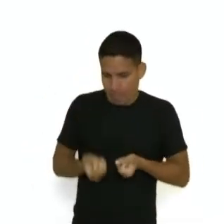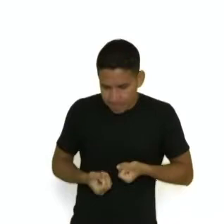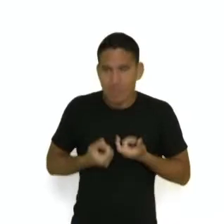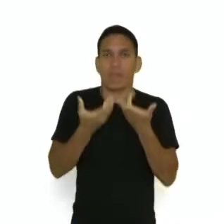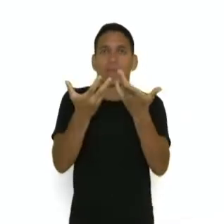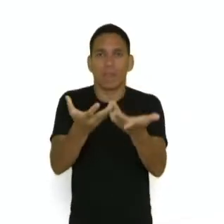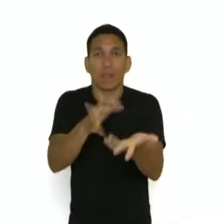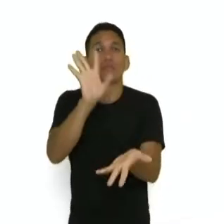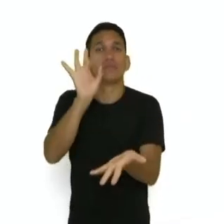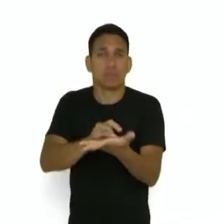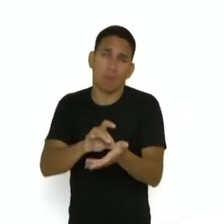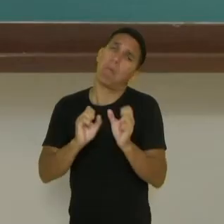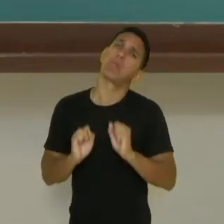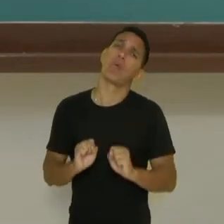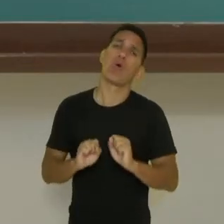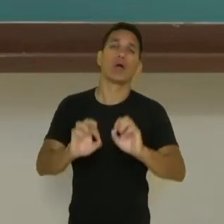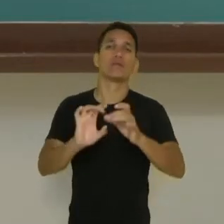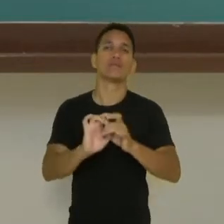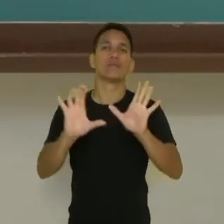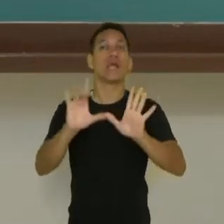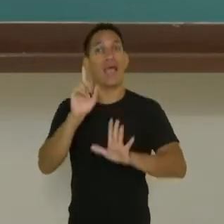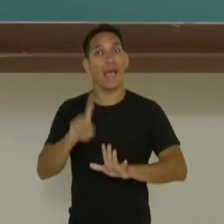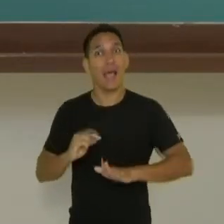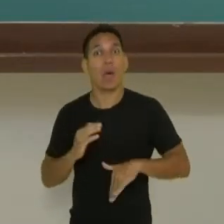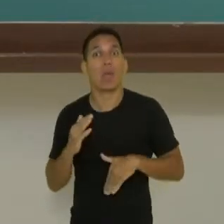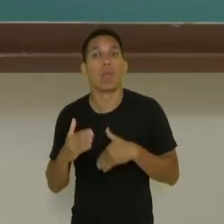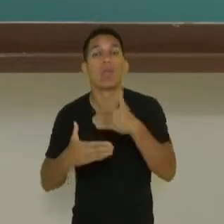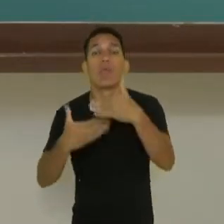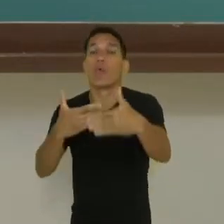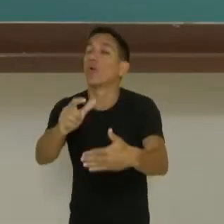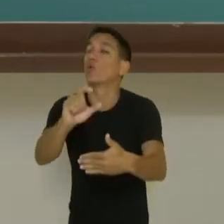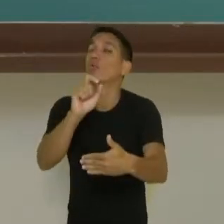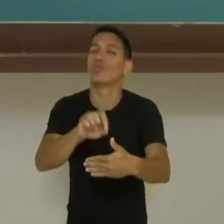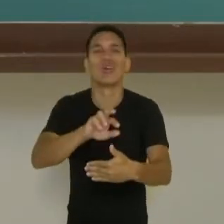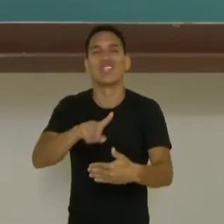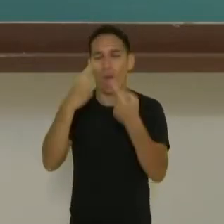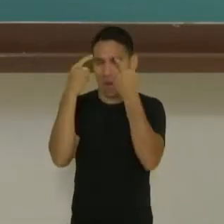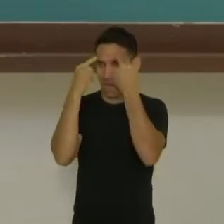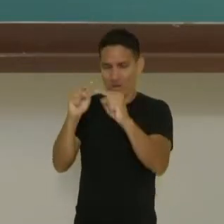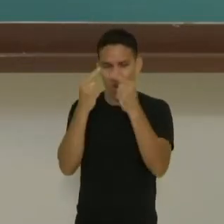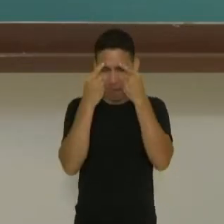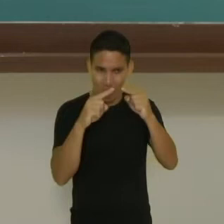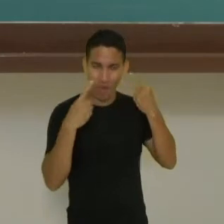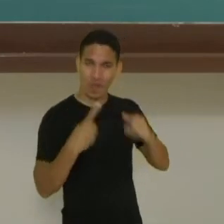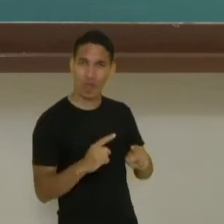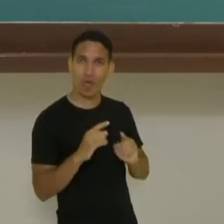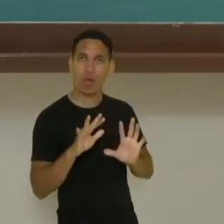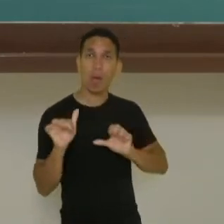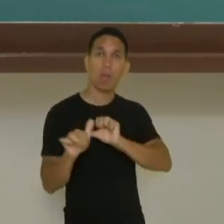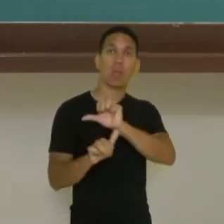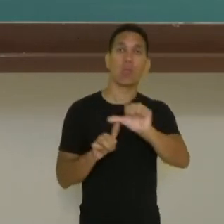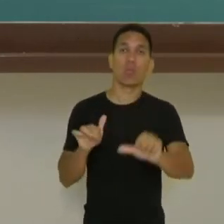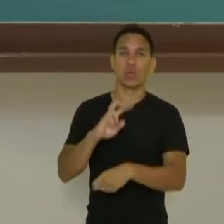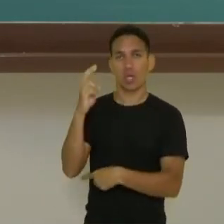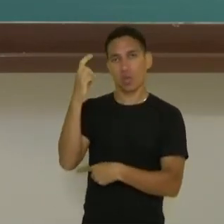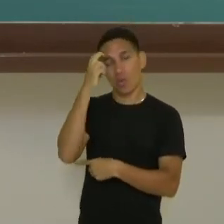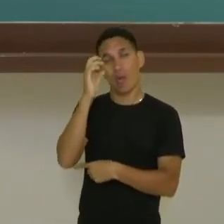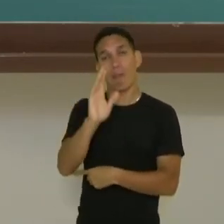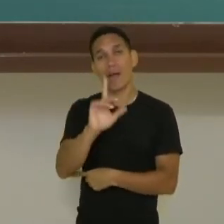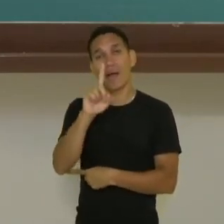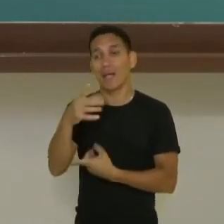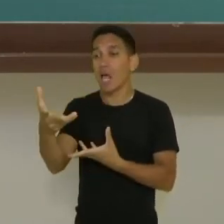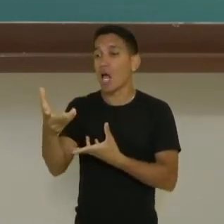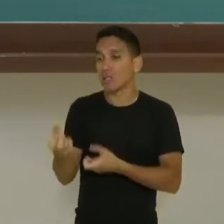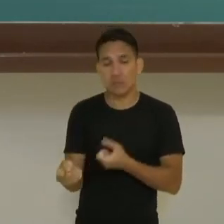considerada legítima. Aqui já é um processo do quê? Não de violência, de mudança de uma cultura, mas sim de